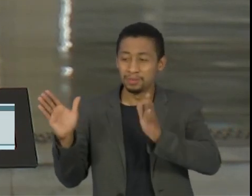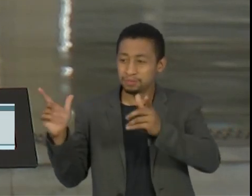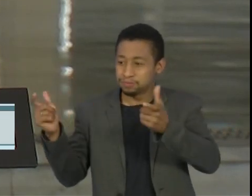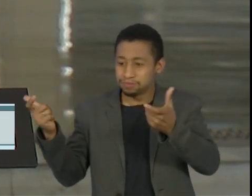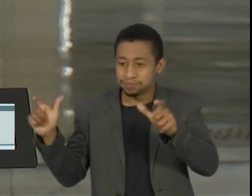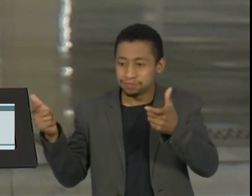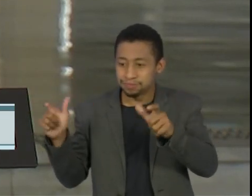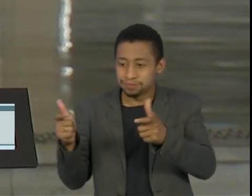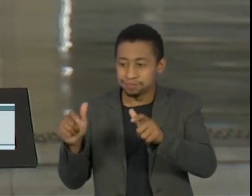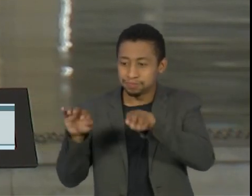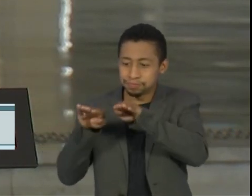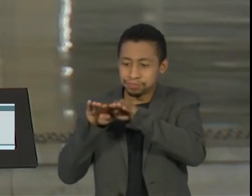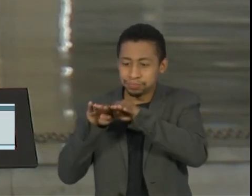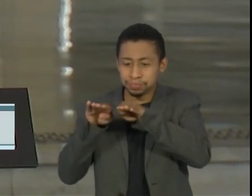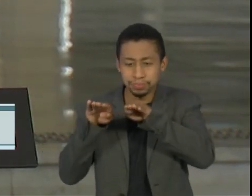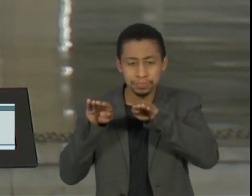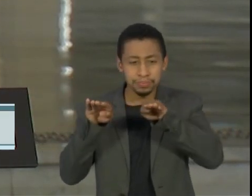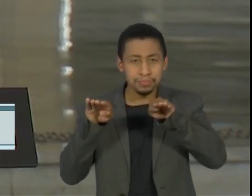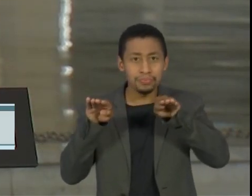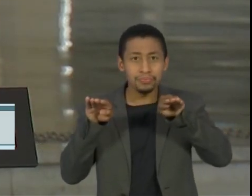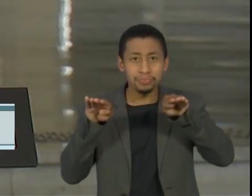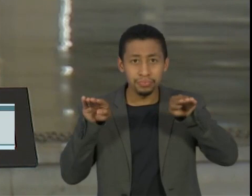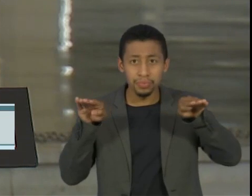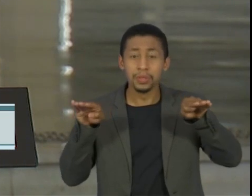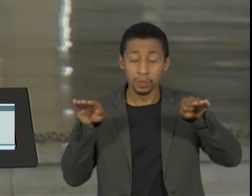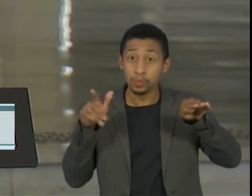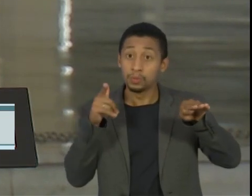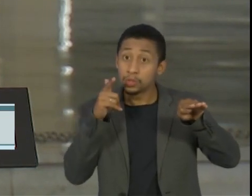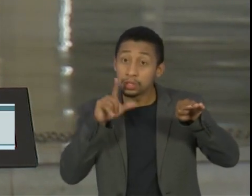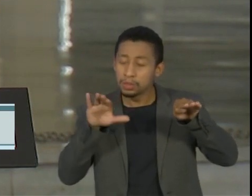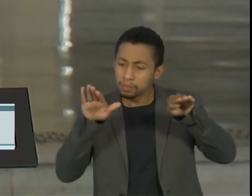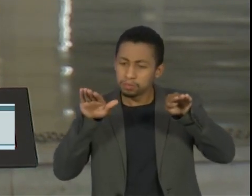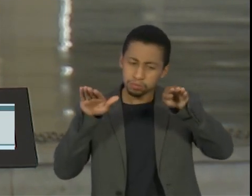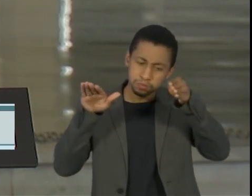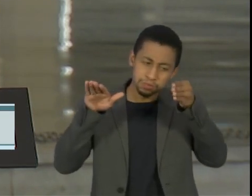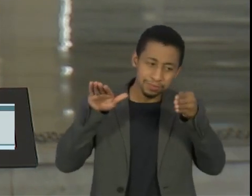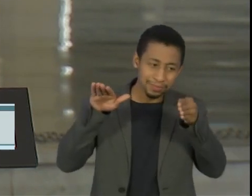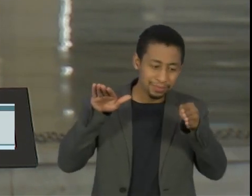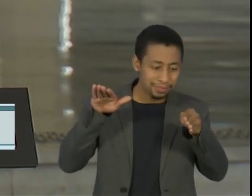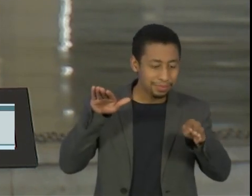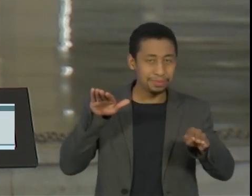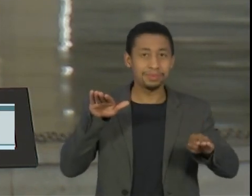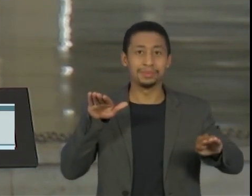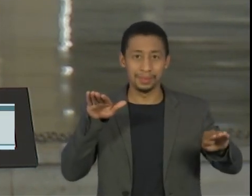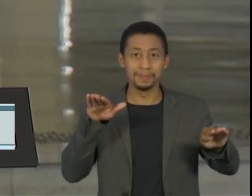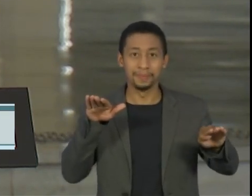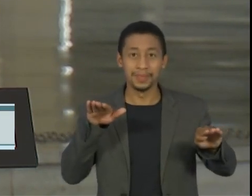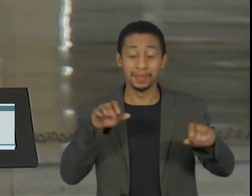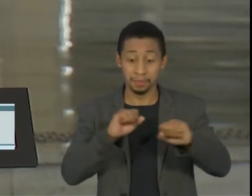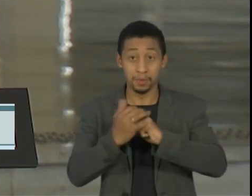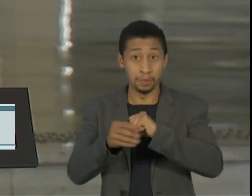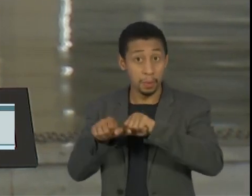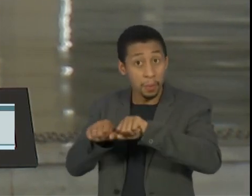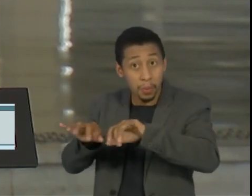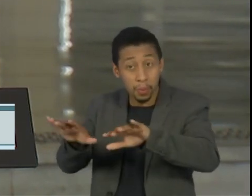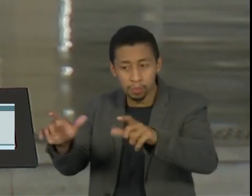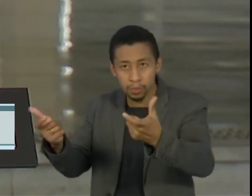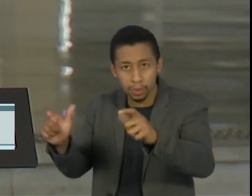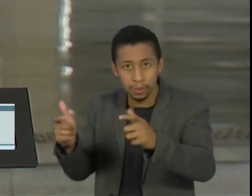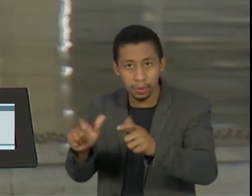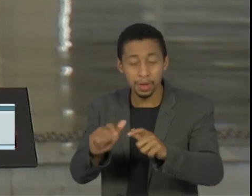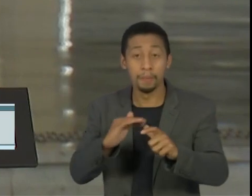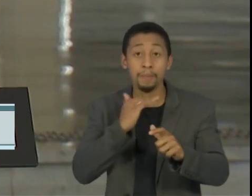atingimos o platô, como estamos começando, felizmente, a ter uma redução progressiva no número de casos e óbitos.